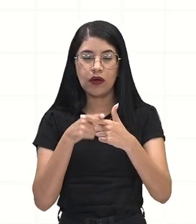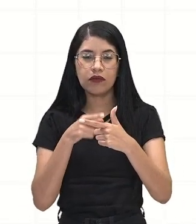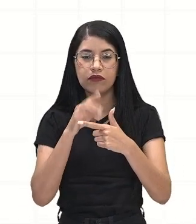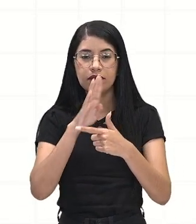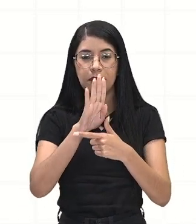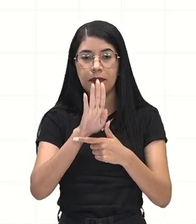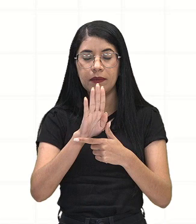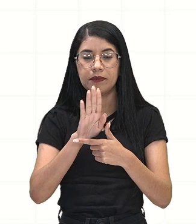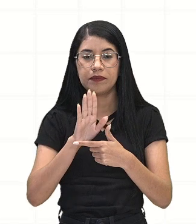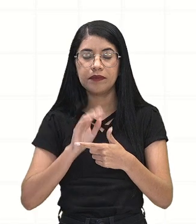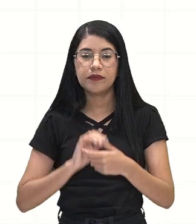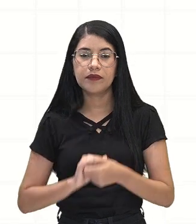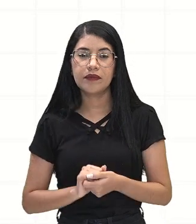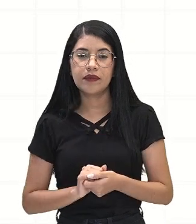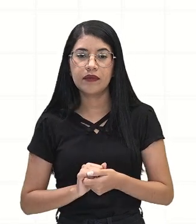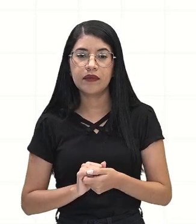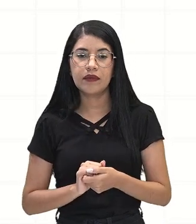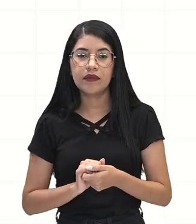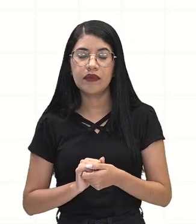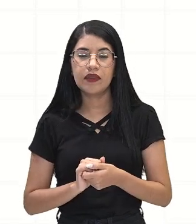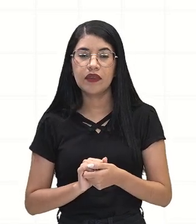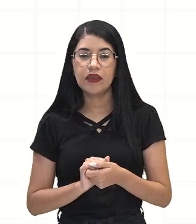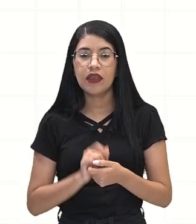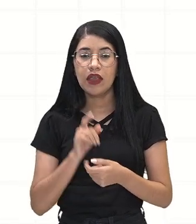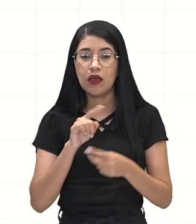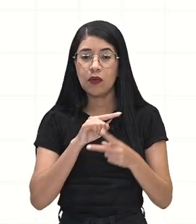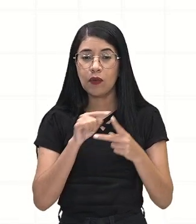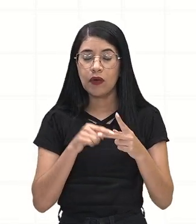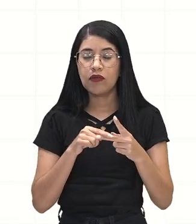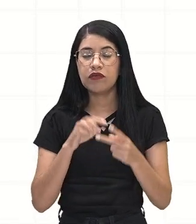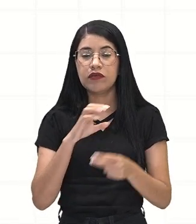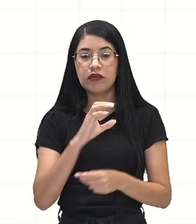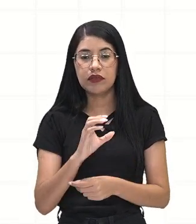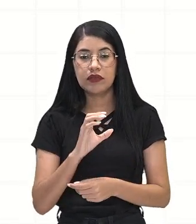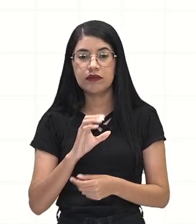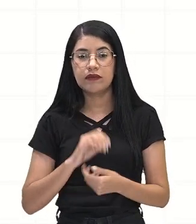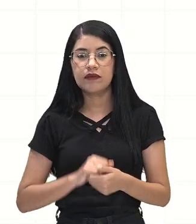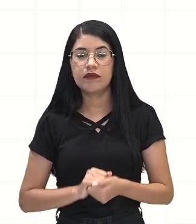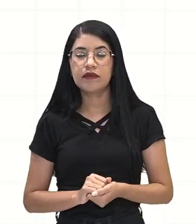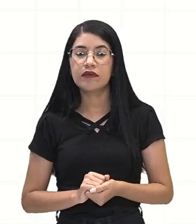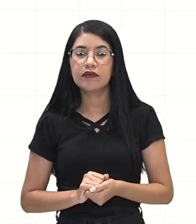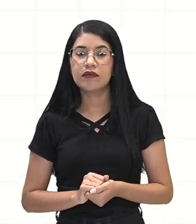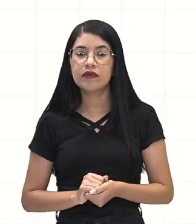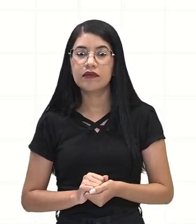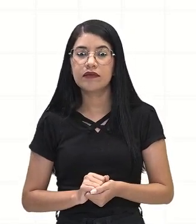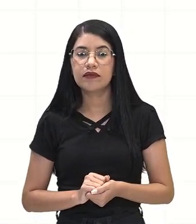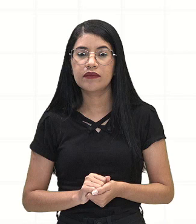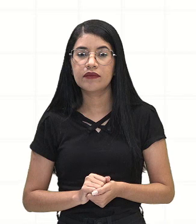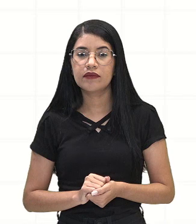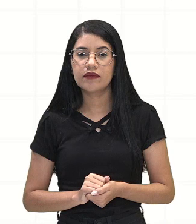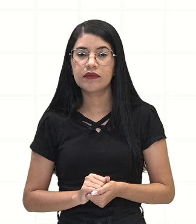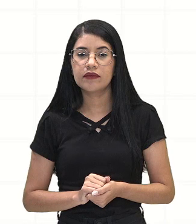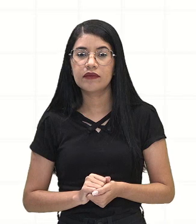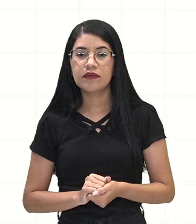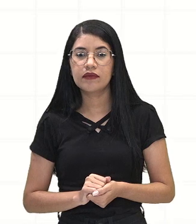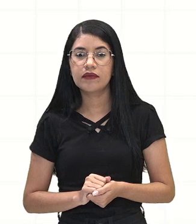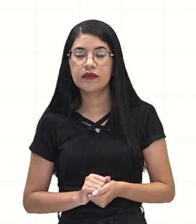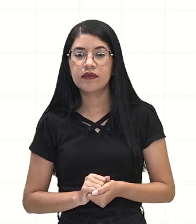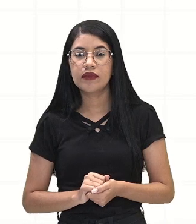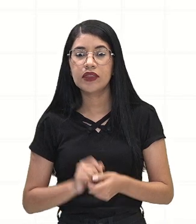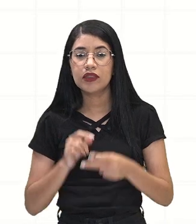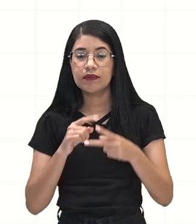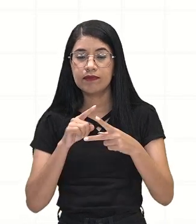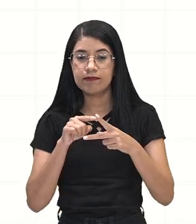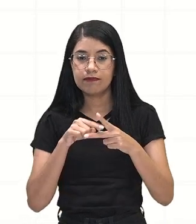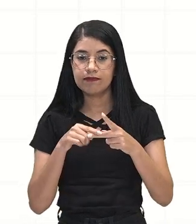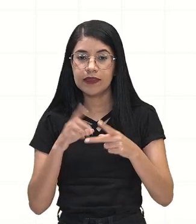Esse ângulo, que eu vou chamar de C. E esse outro ângulo, que eu vou chamar aqui